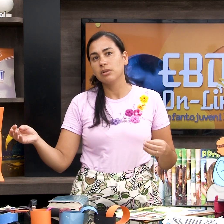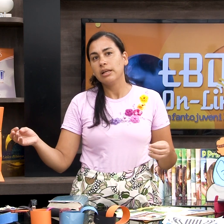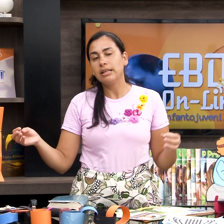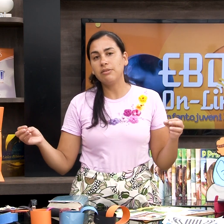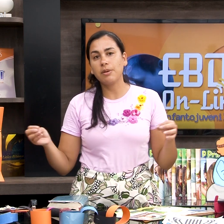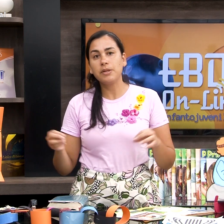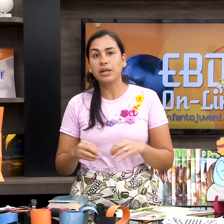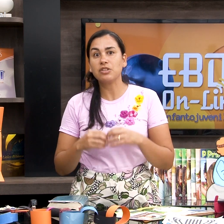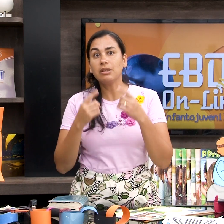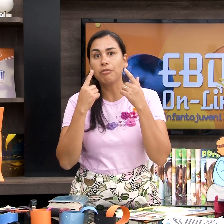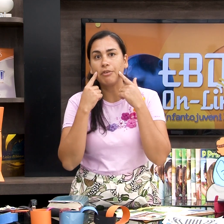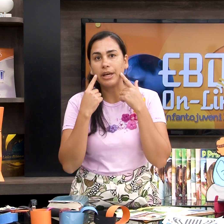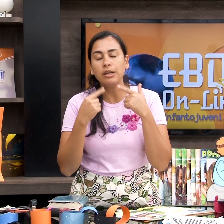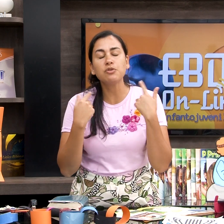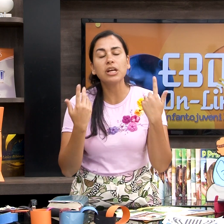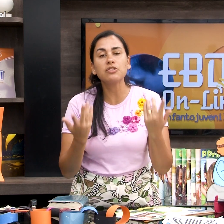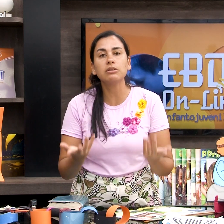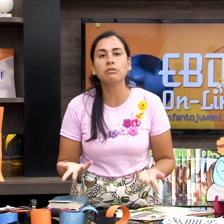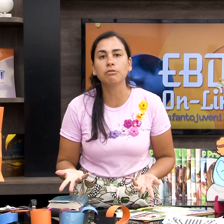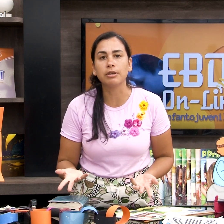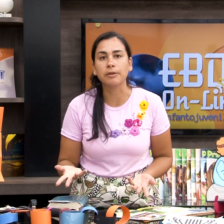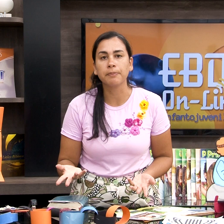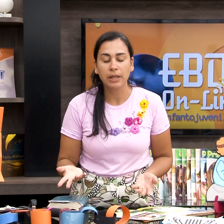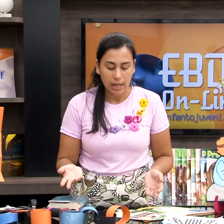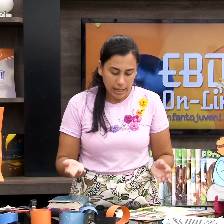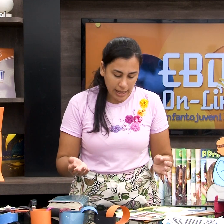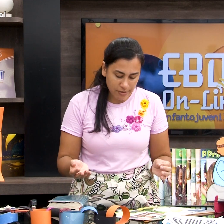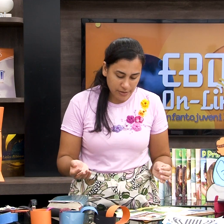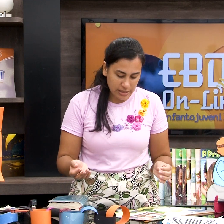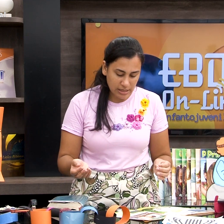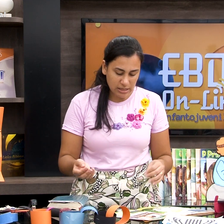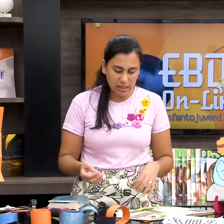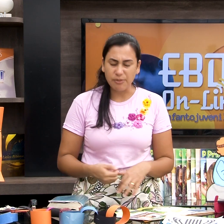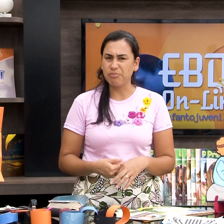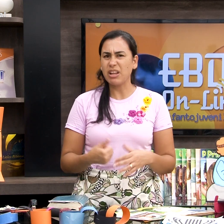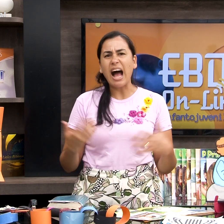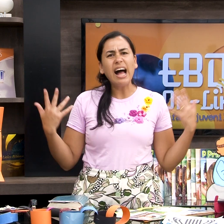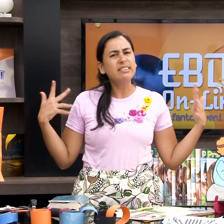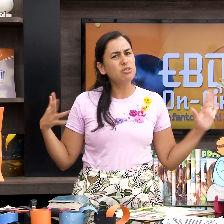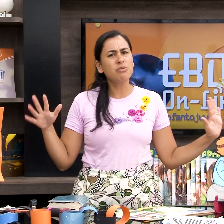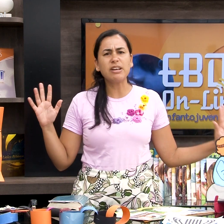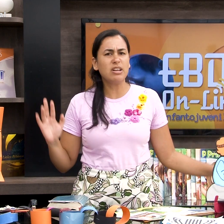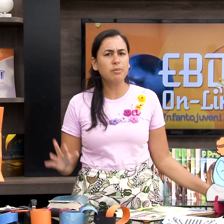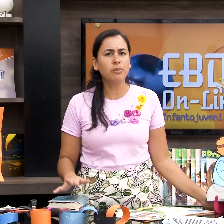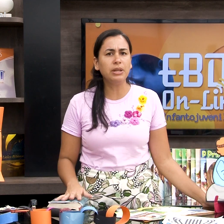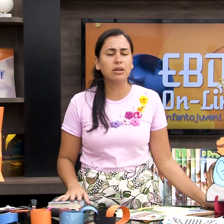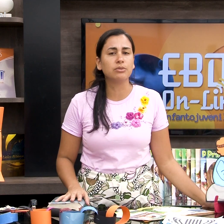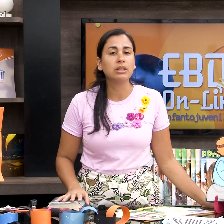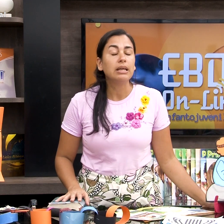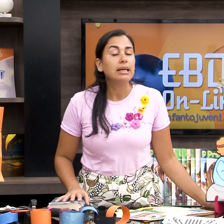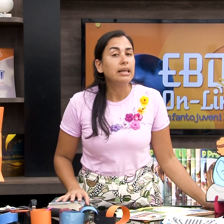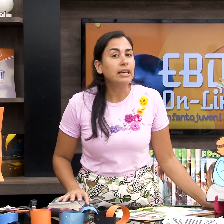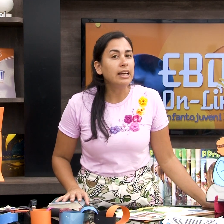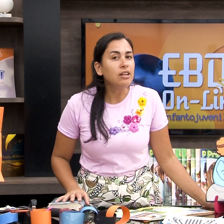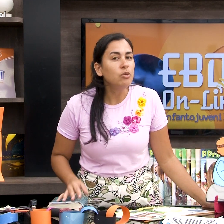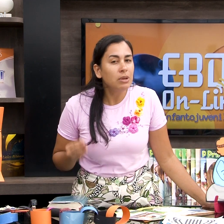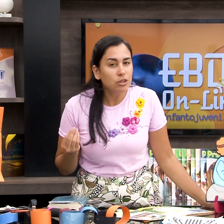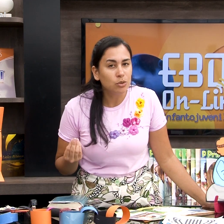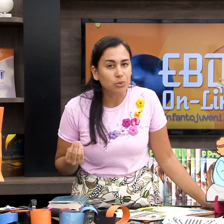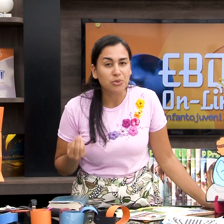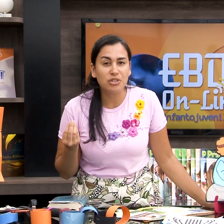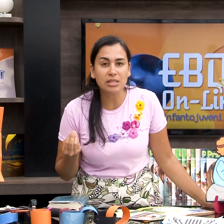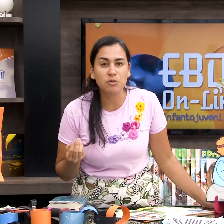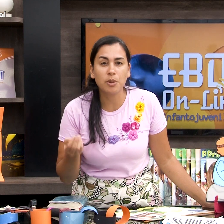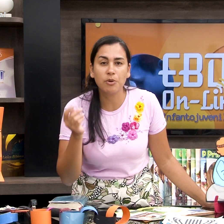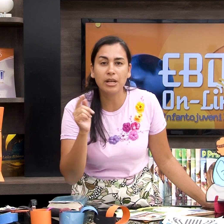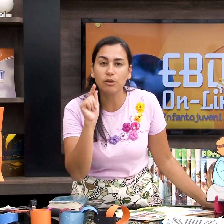livramento. Tem livramento que a gente vê e os que a gente não vê. E aí você vai dizer assim, ah, Deus não faz nada por mim não. E Ele não